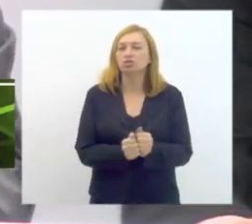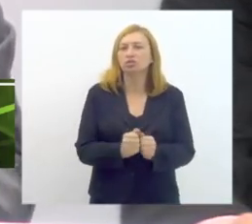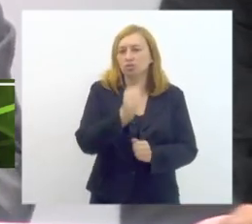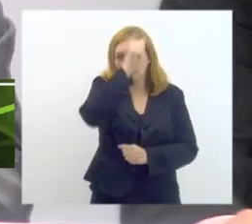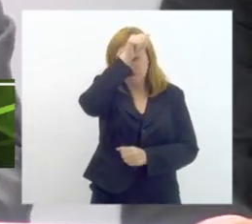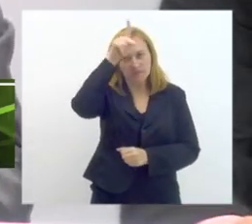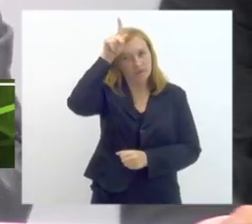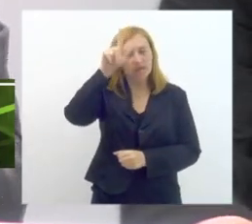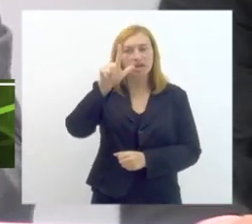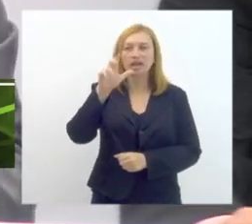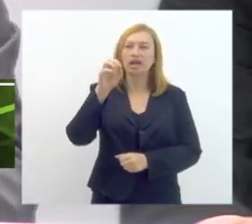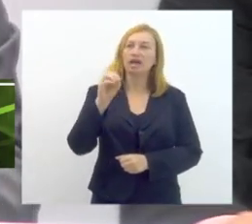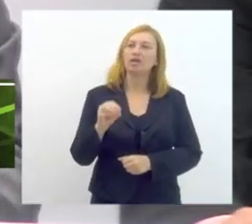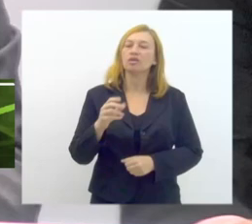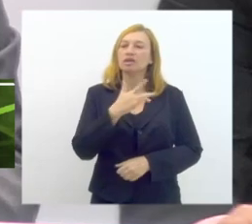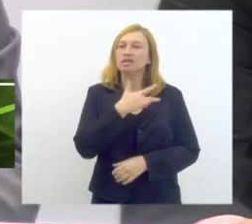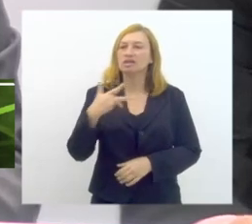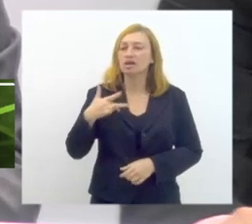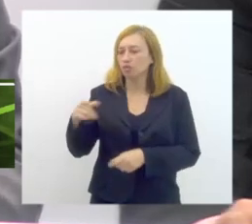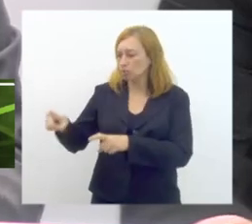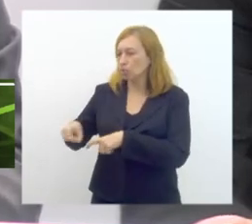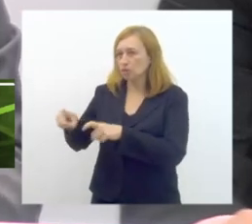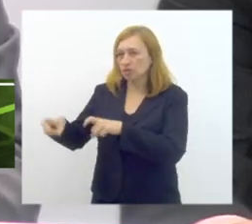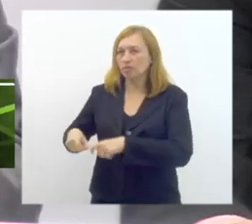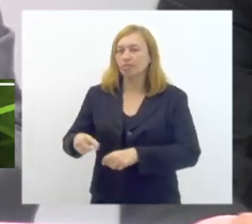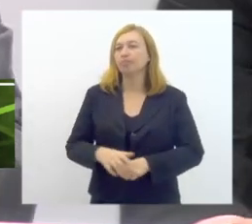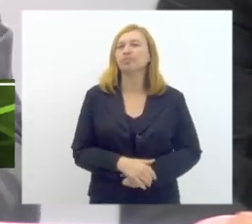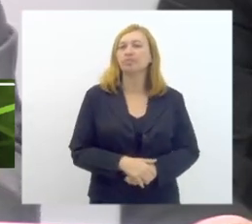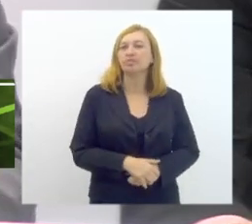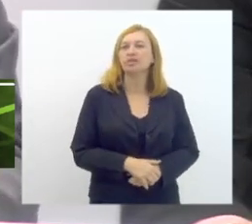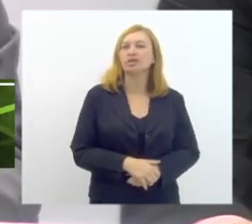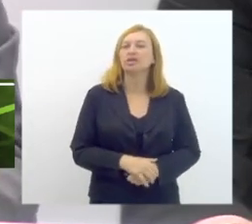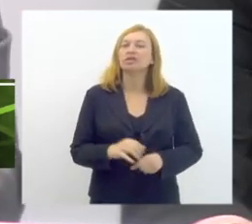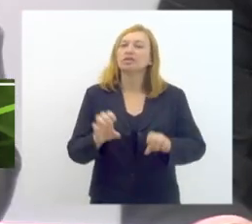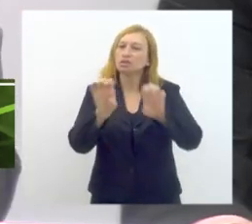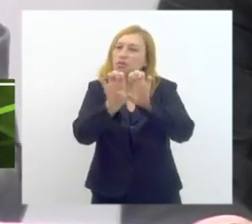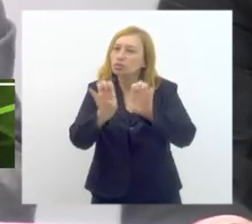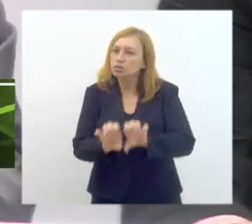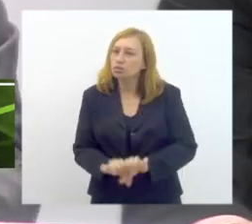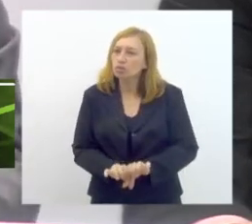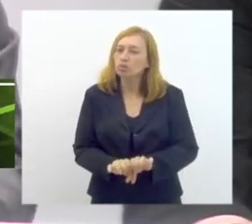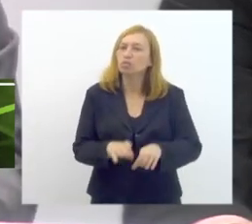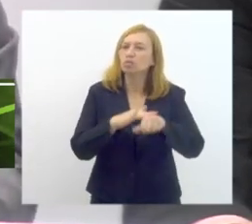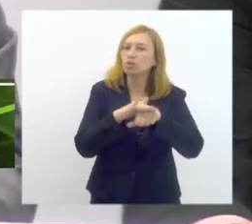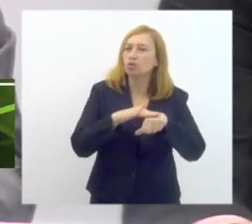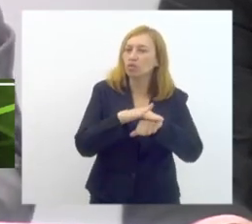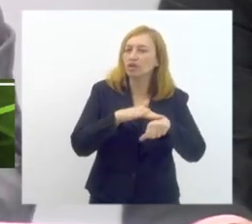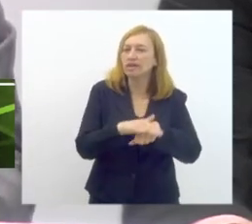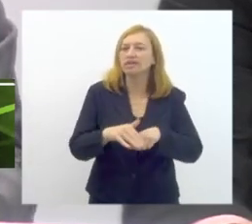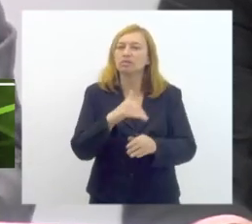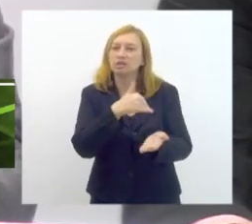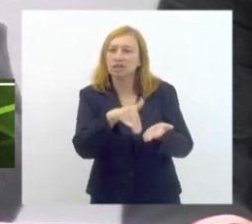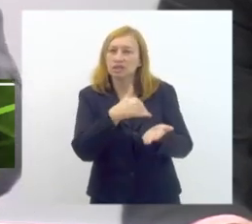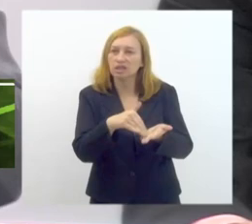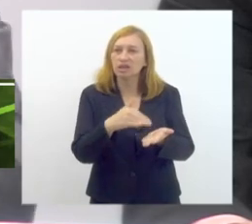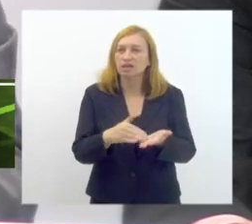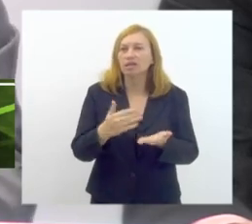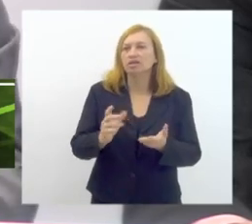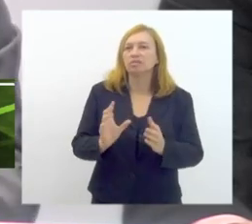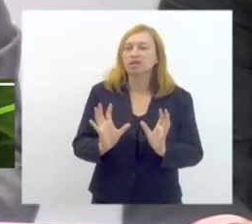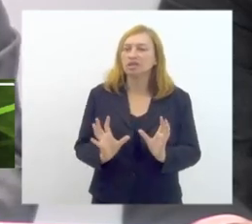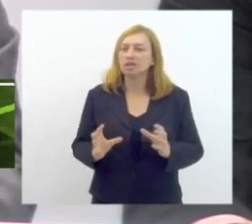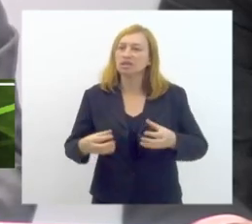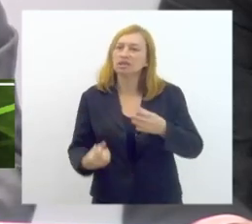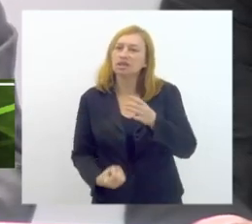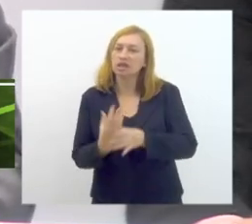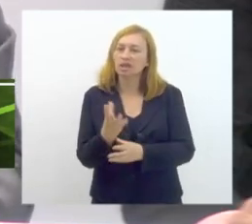Pelanca, chamado Saúde no Campo. A gente está estruturando uma conversa com o secretário para que seja formatado